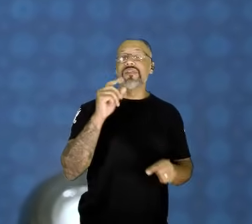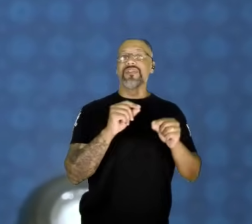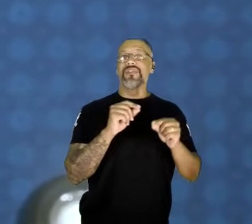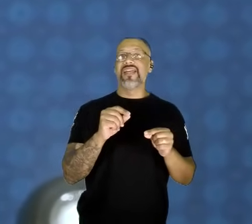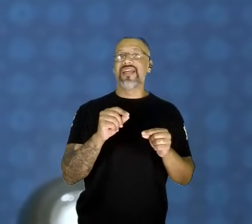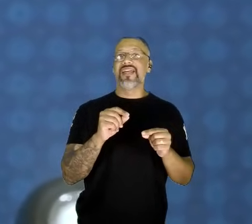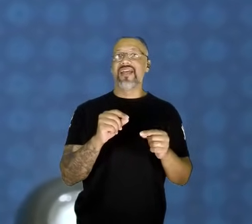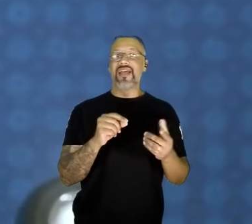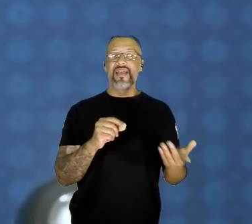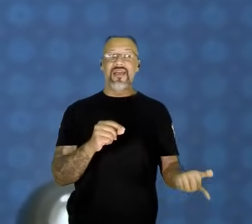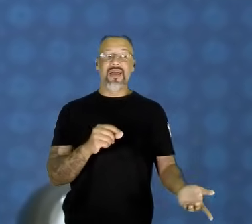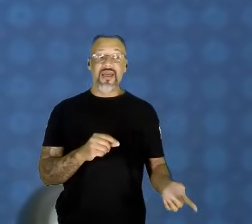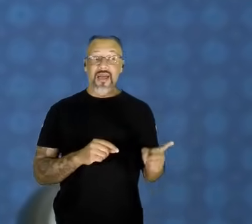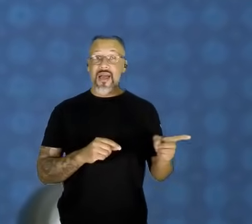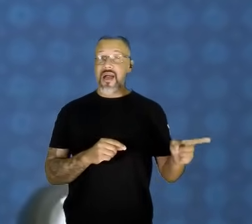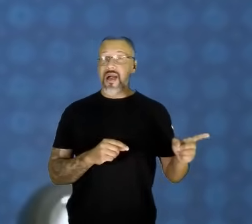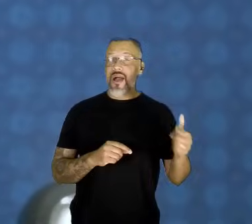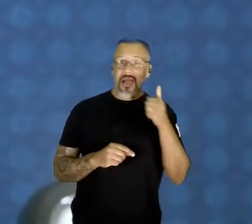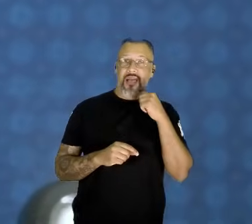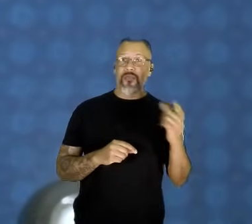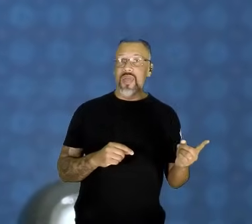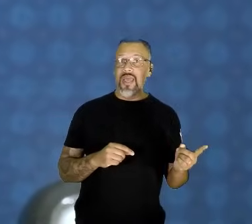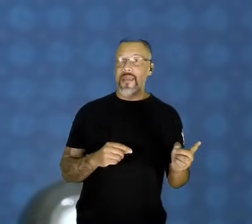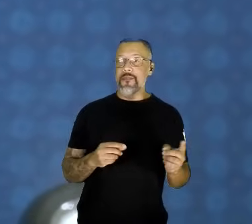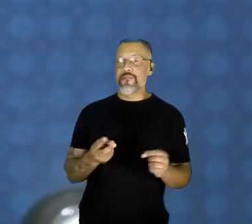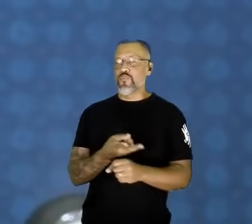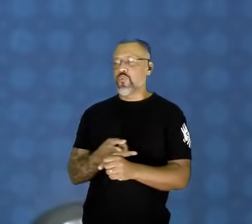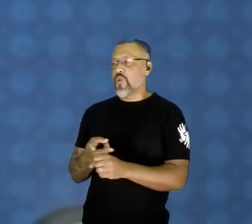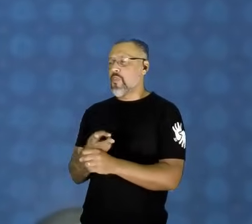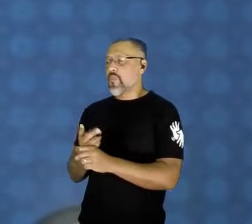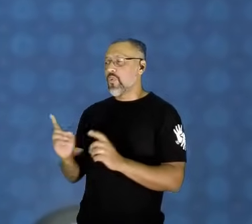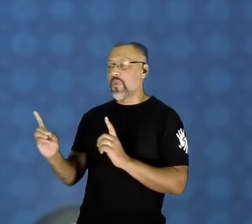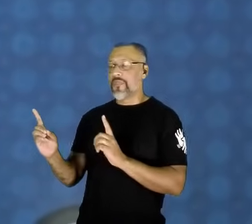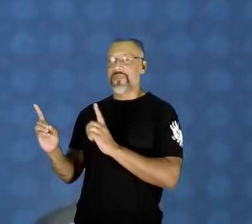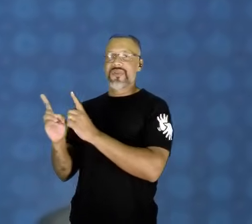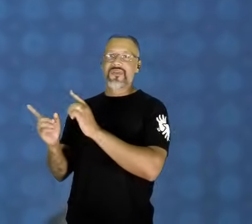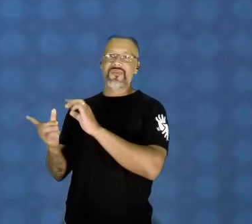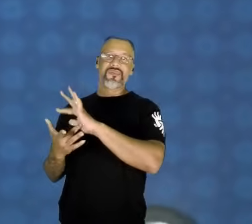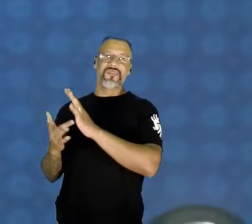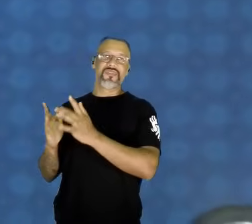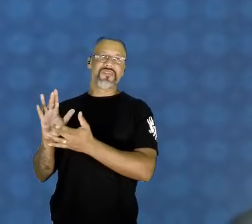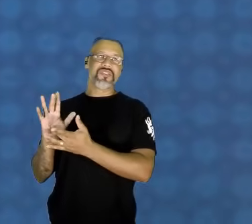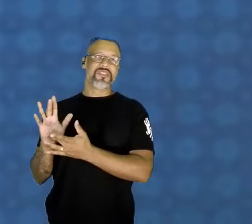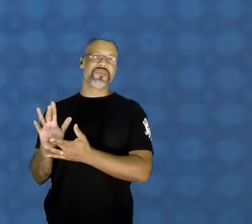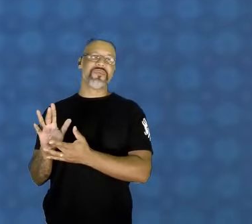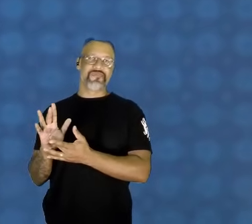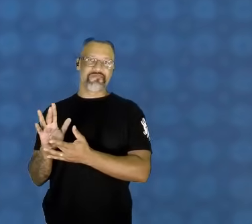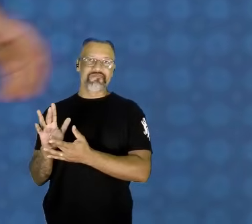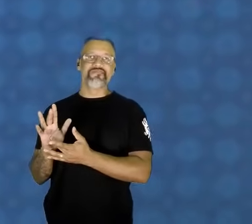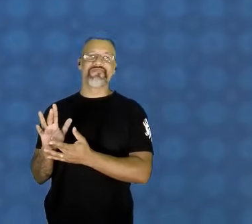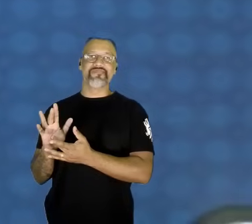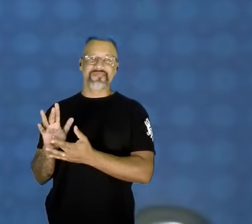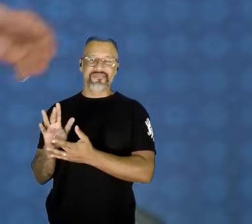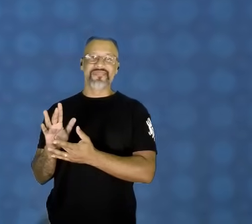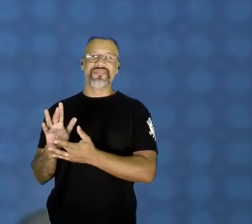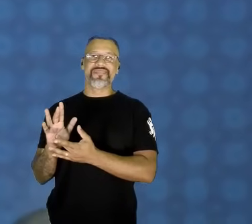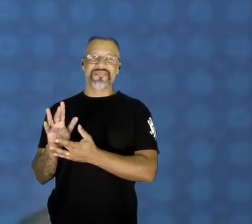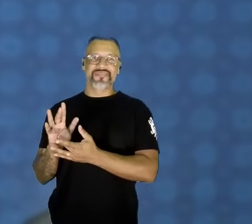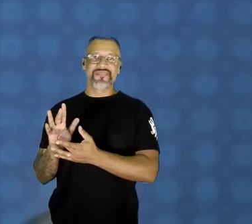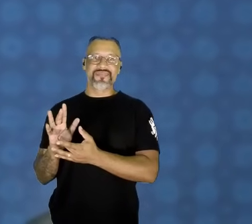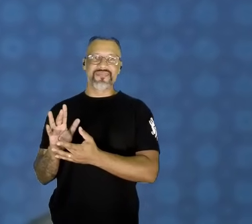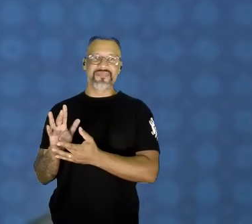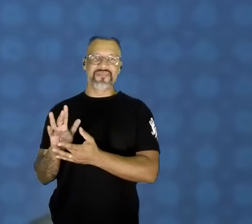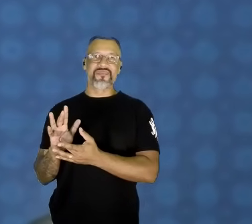O nível da perturbação era tão alta que ela começa a dizer: eu não acredito na religião dos meus pais, eu preciso ir atrás de